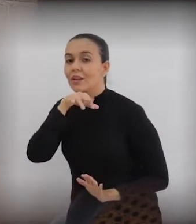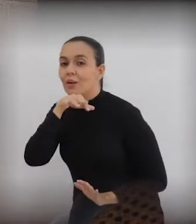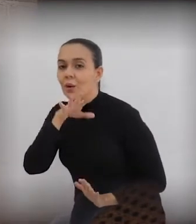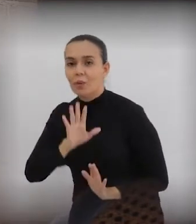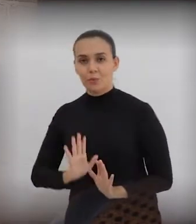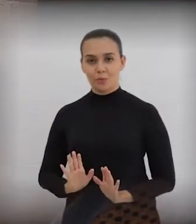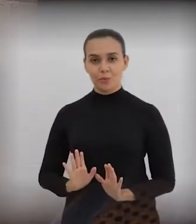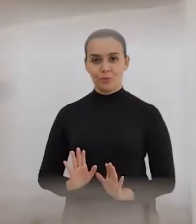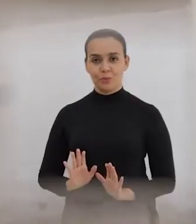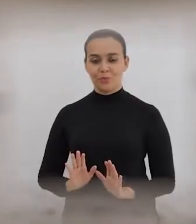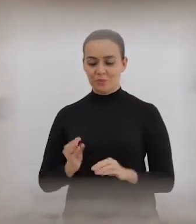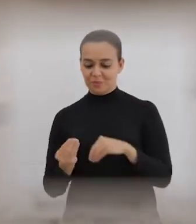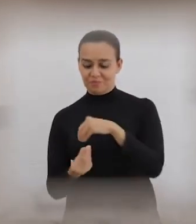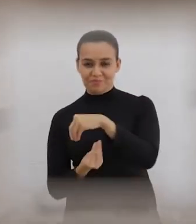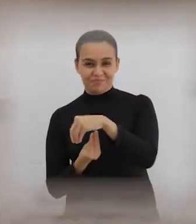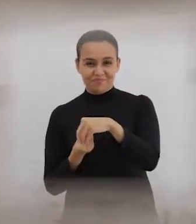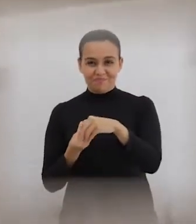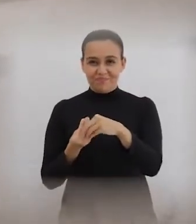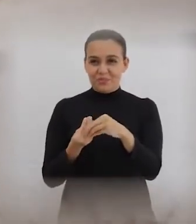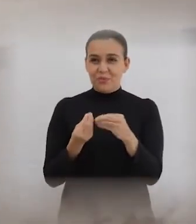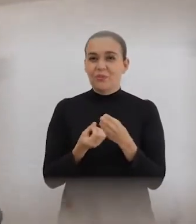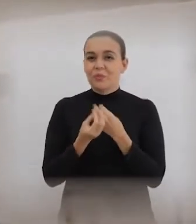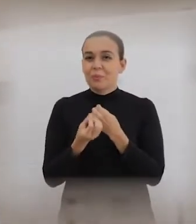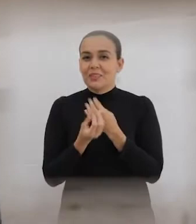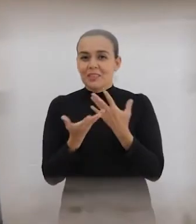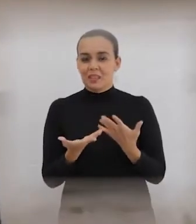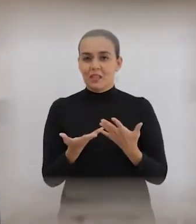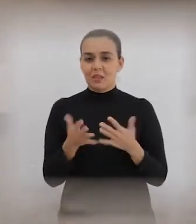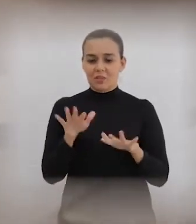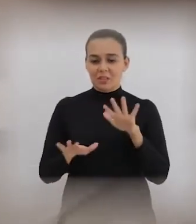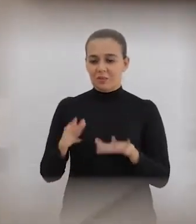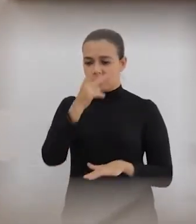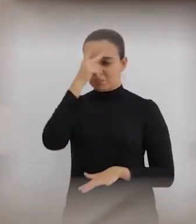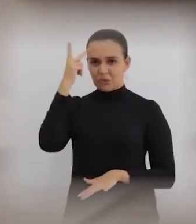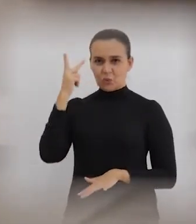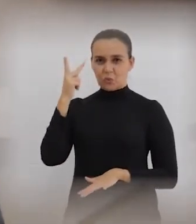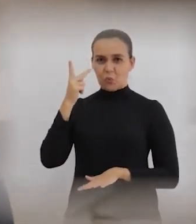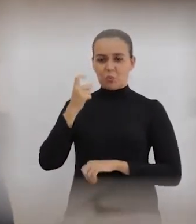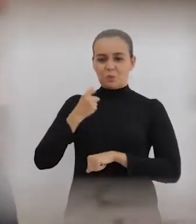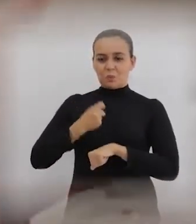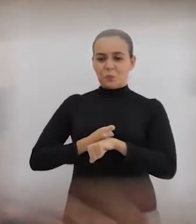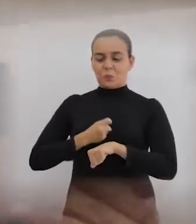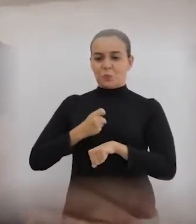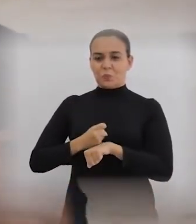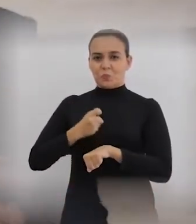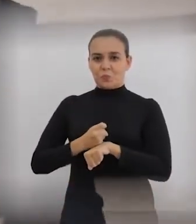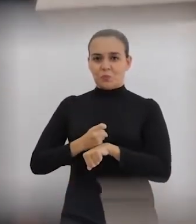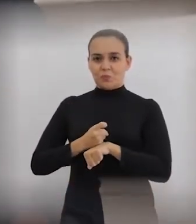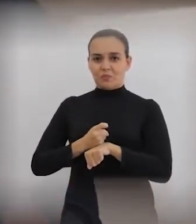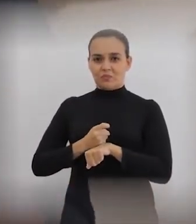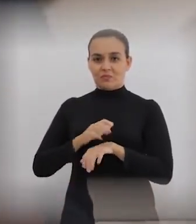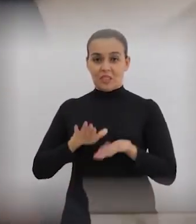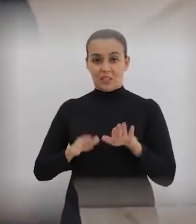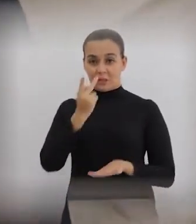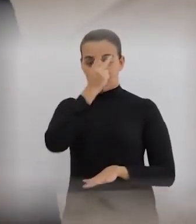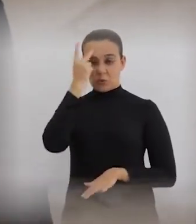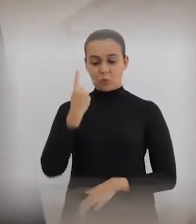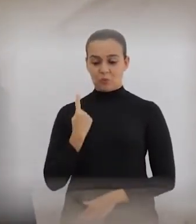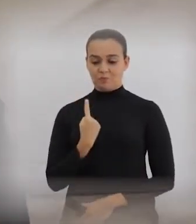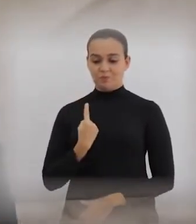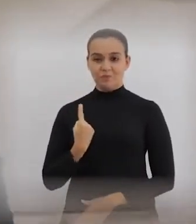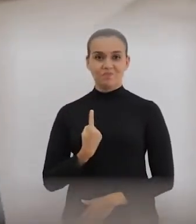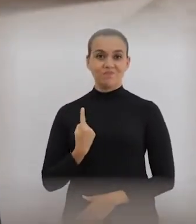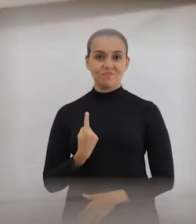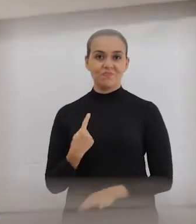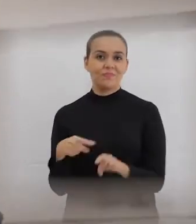polarizar, pode ser, de alguma maneira, embrutecer, dessensibilizar, isolar, né? Tem a questão toda da